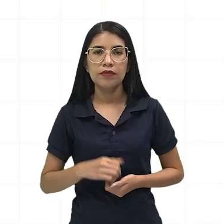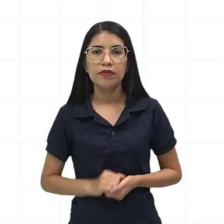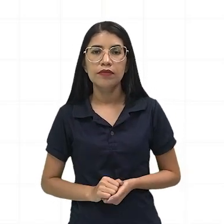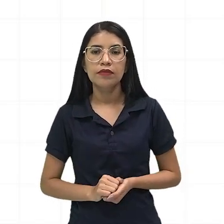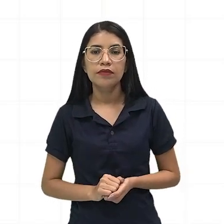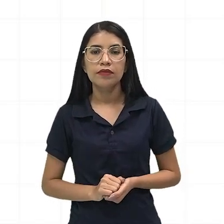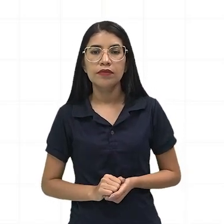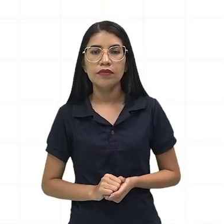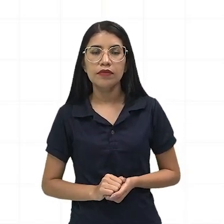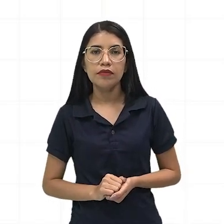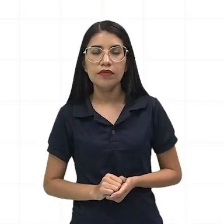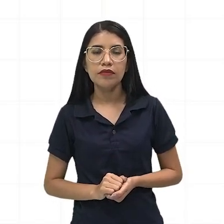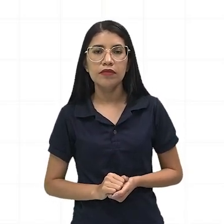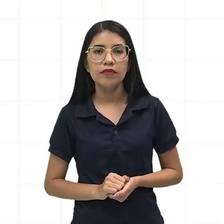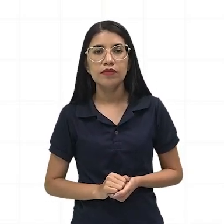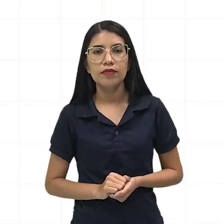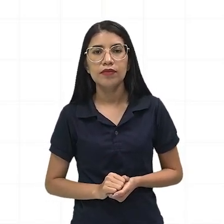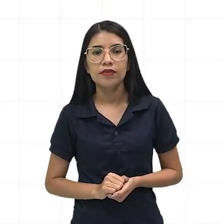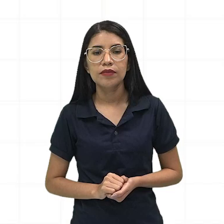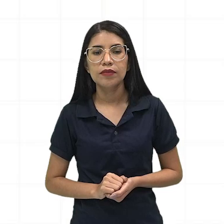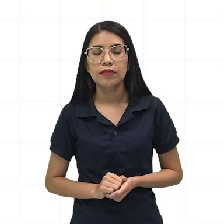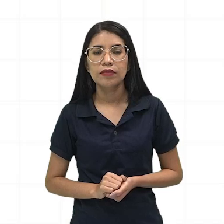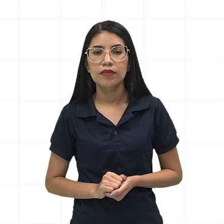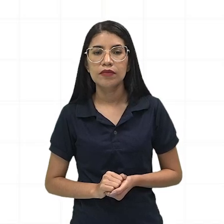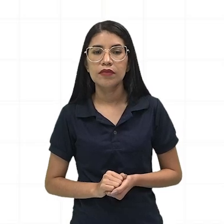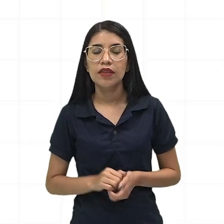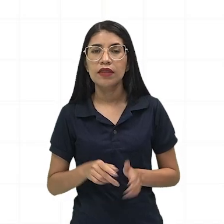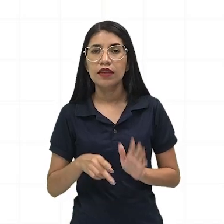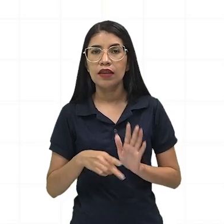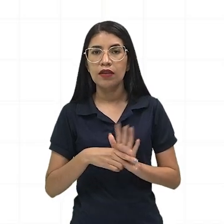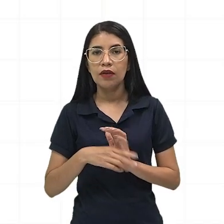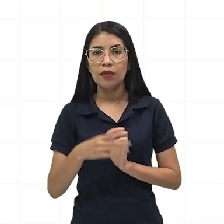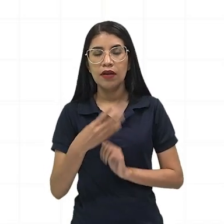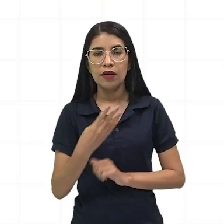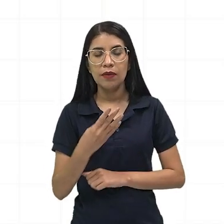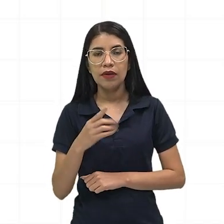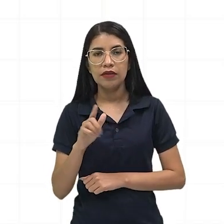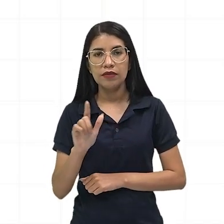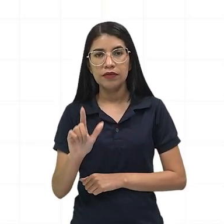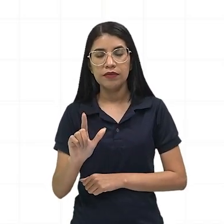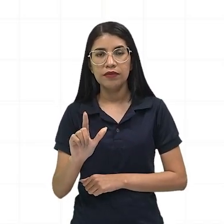Né? 400 centilitros é igual a 4